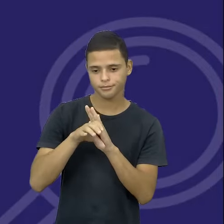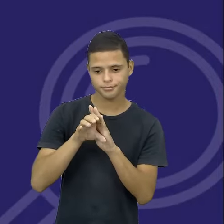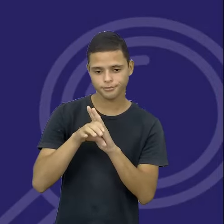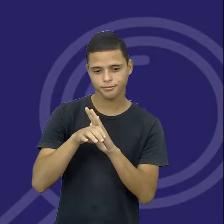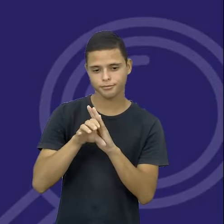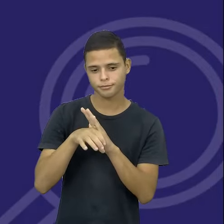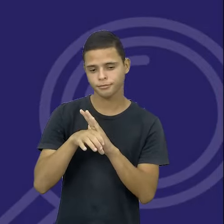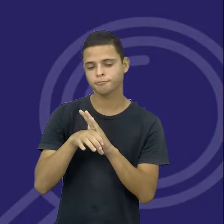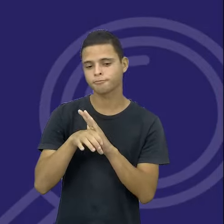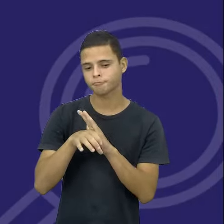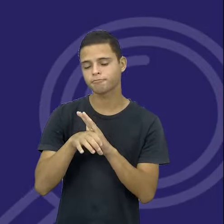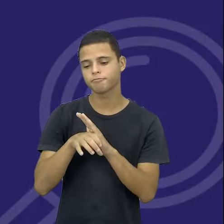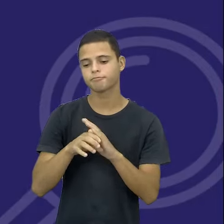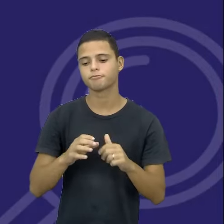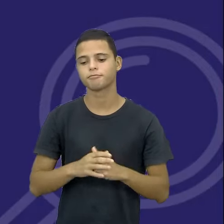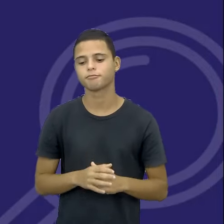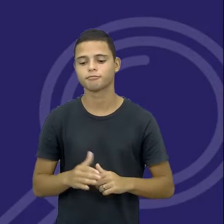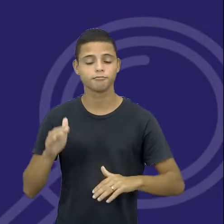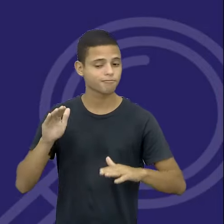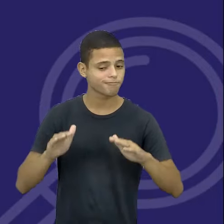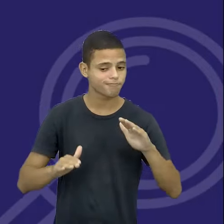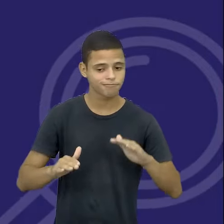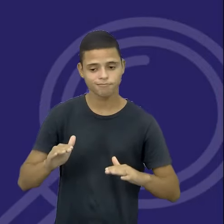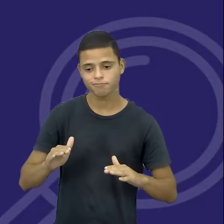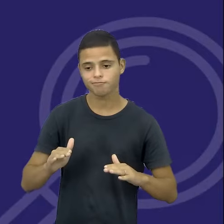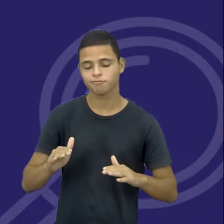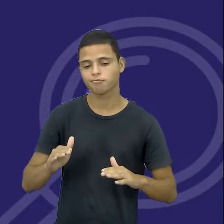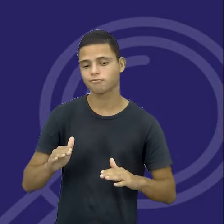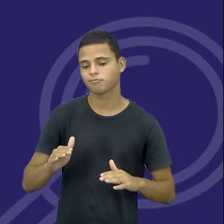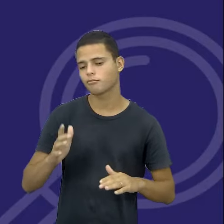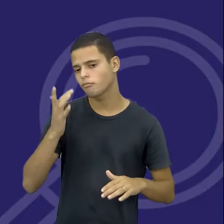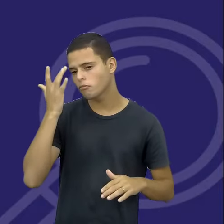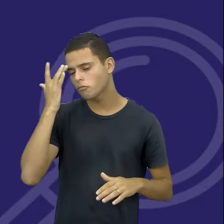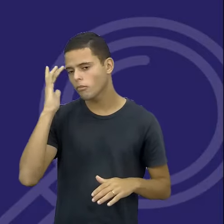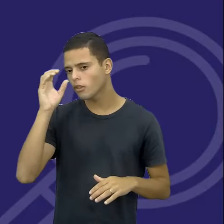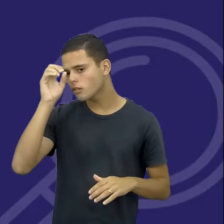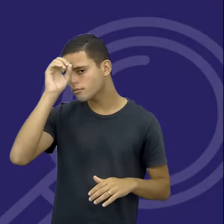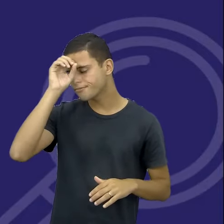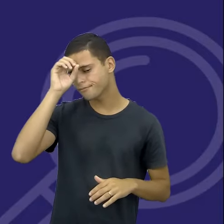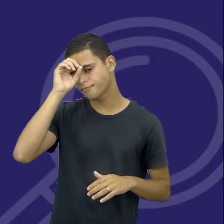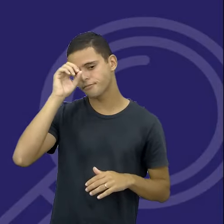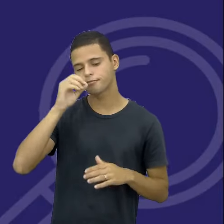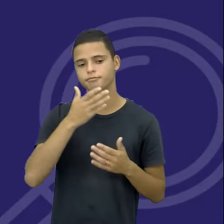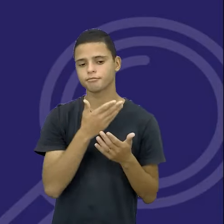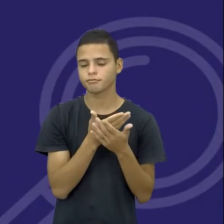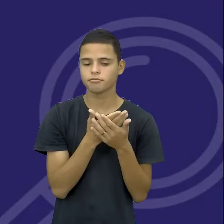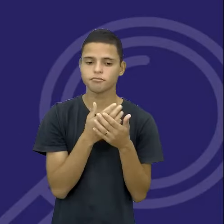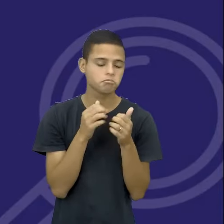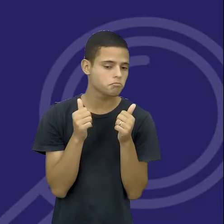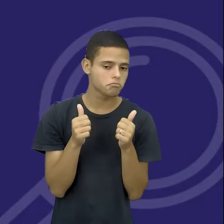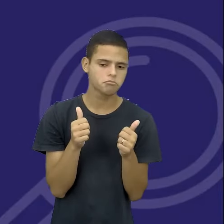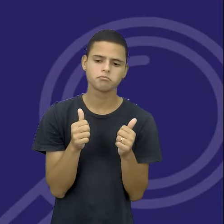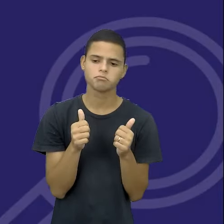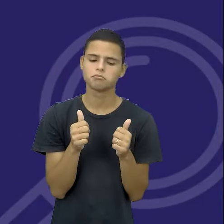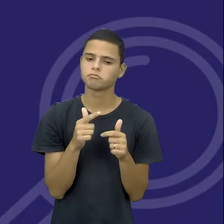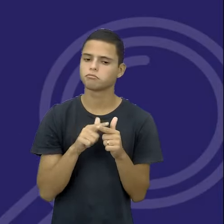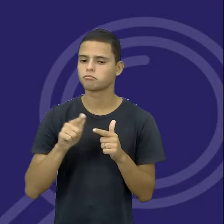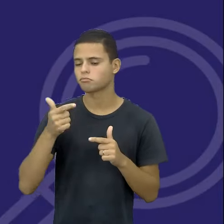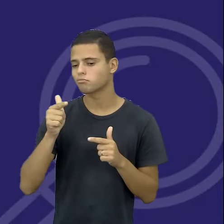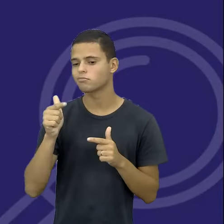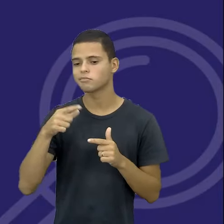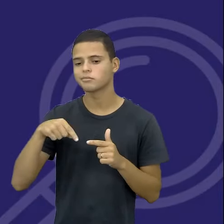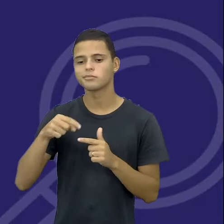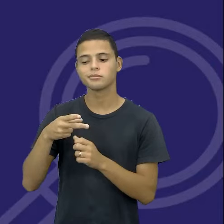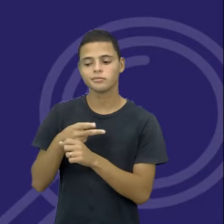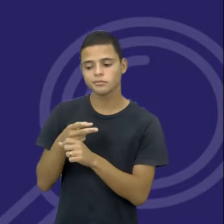para eles esse, às vezes, não saber na aula, né? E tudo bem, a gente vai procurar